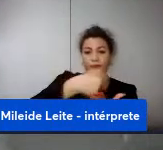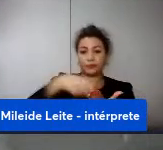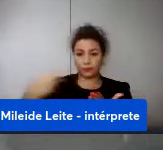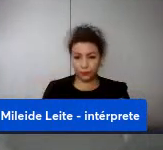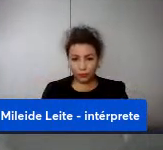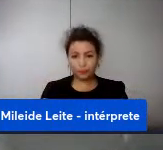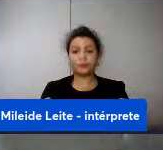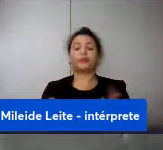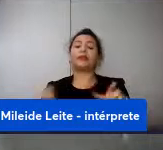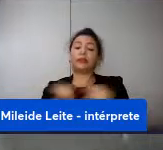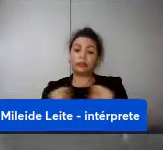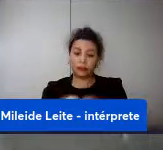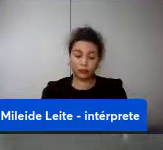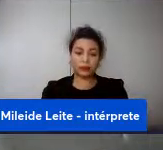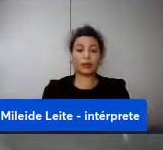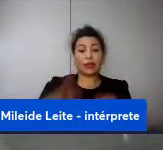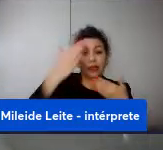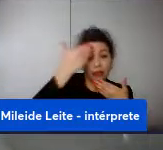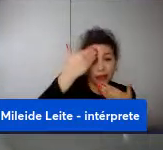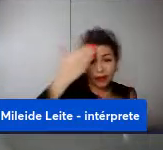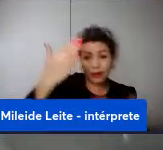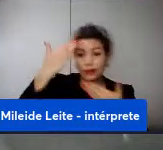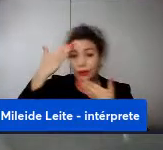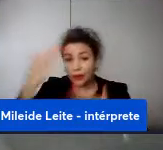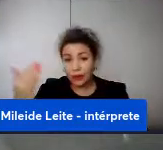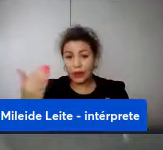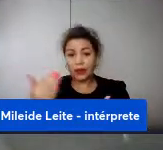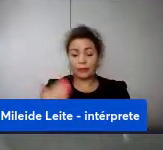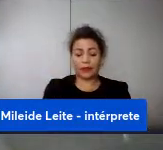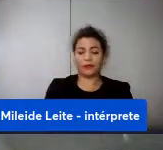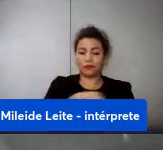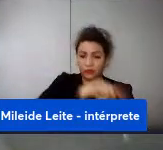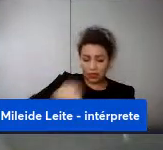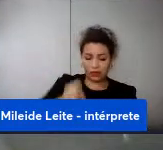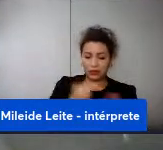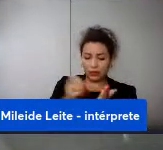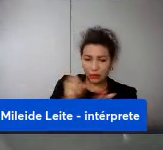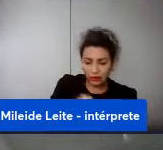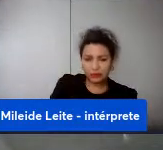Então, agradecer pela submissão dos trabalhos, agradecer